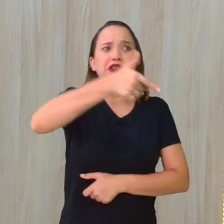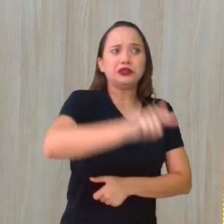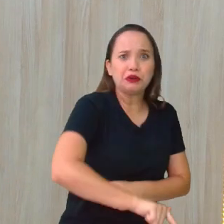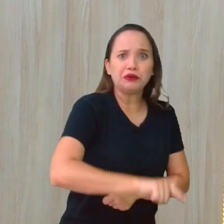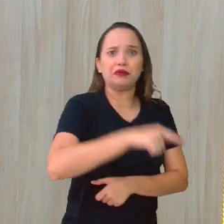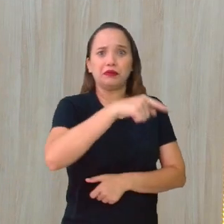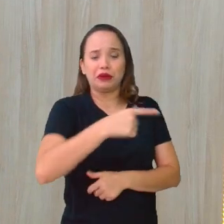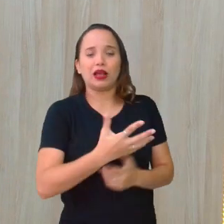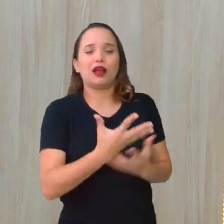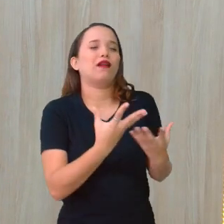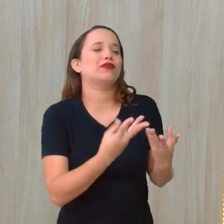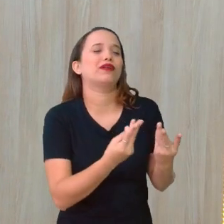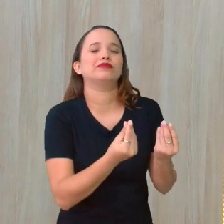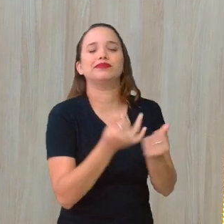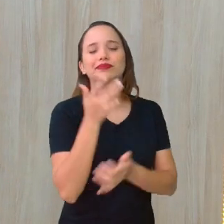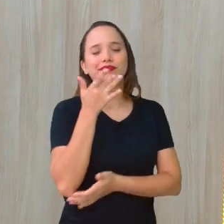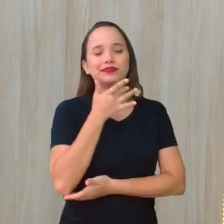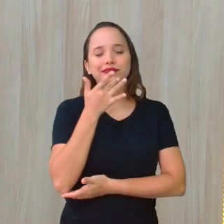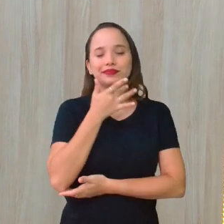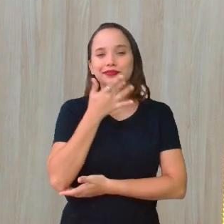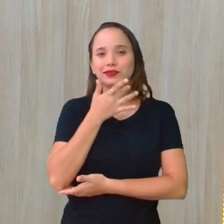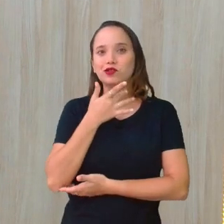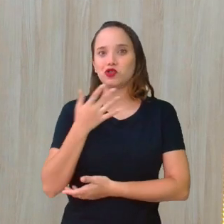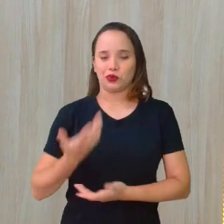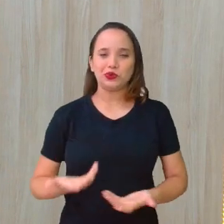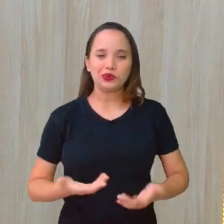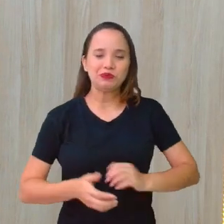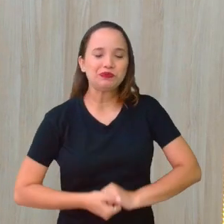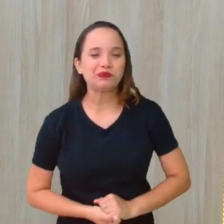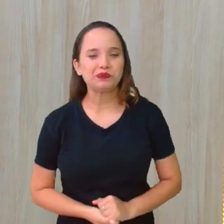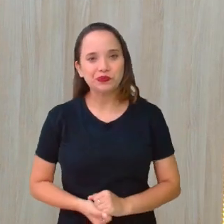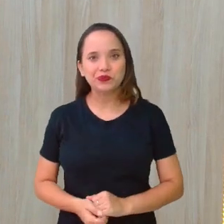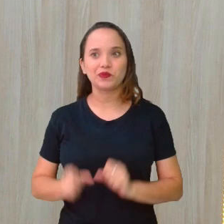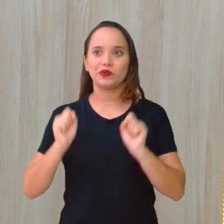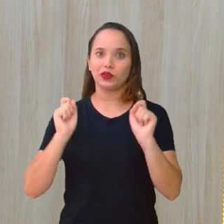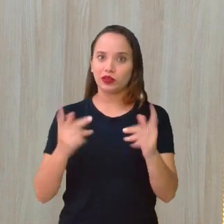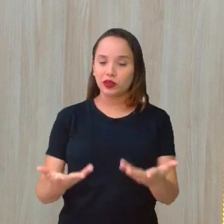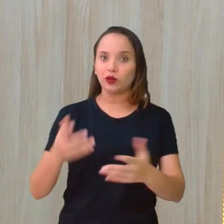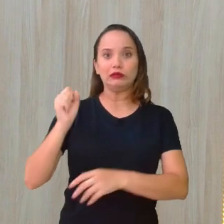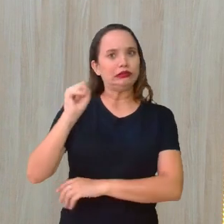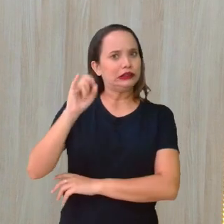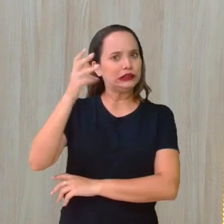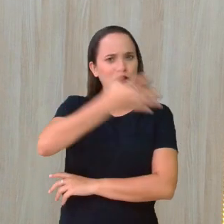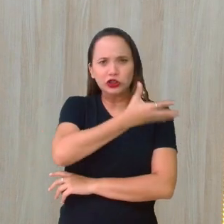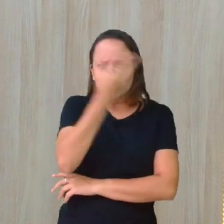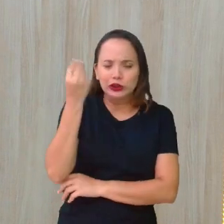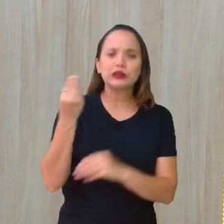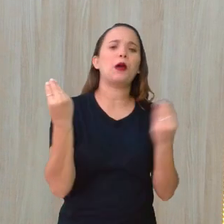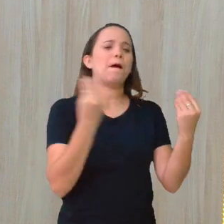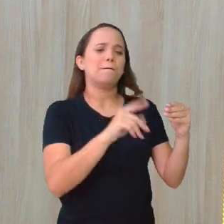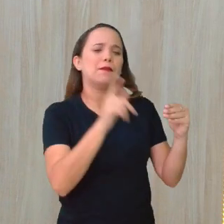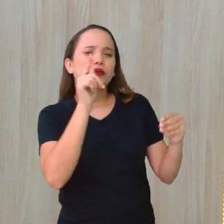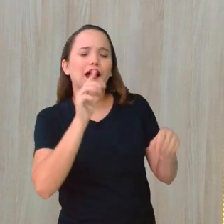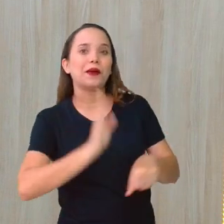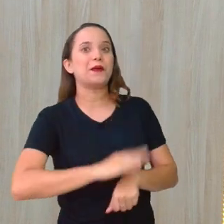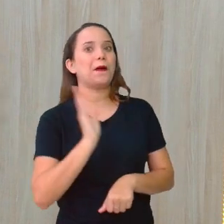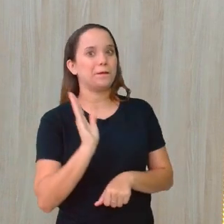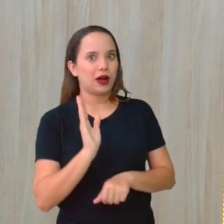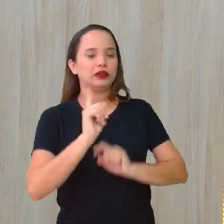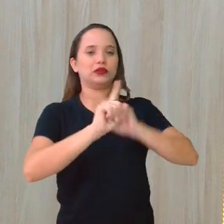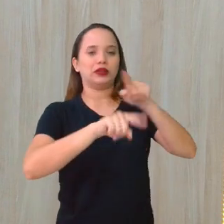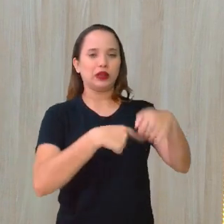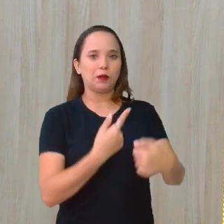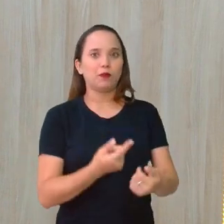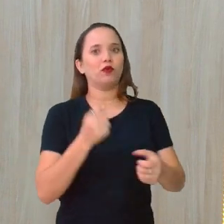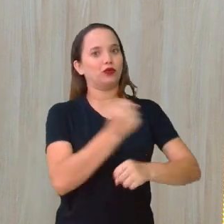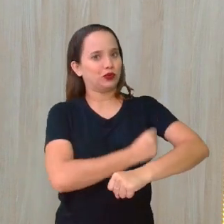aquele cuscuz que fique gostoso, né? Que não fique seco, tá certo? Então, se esquecer o cuscuz, bota lá mais um pouquinho de água, para depois botar